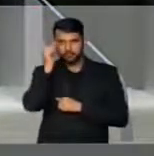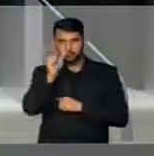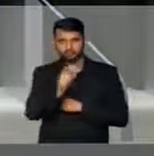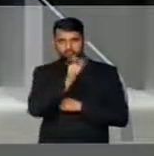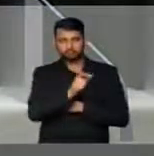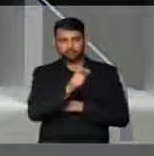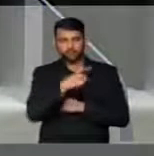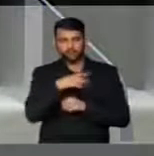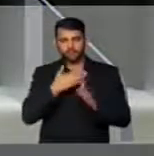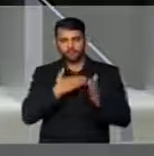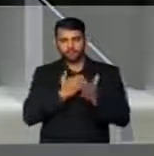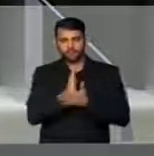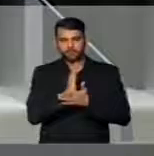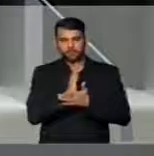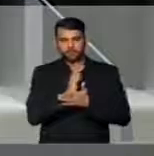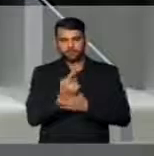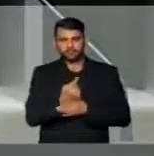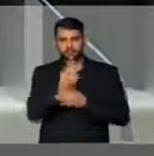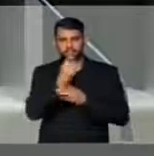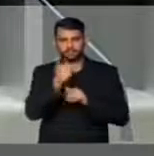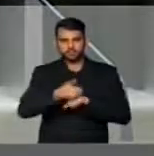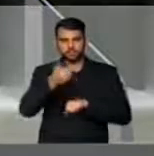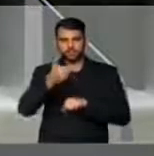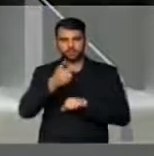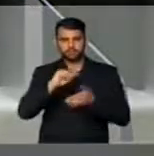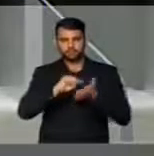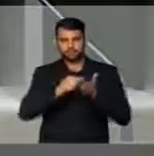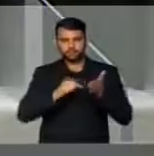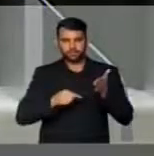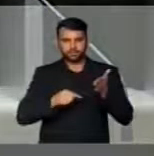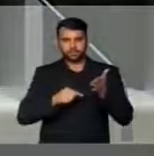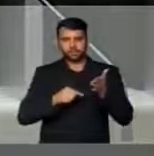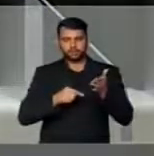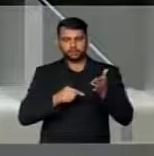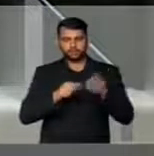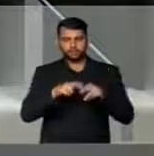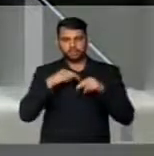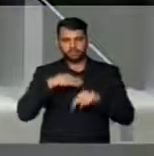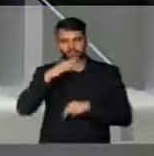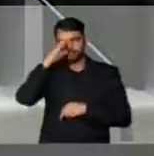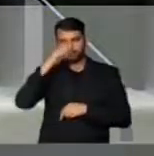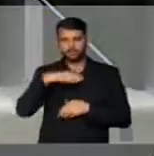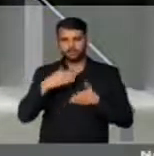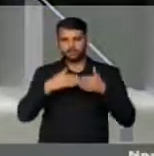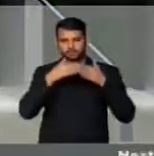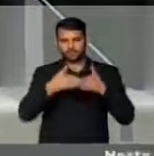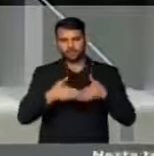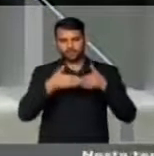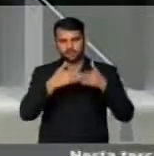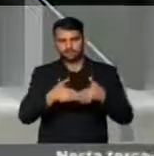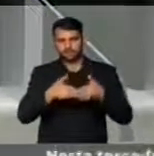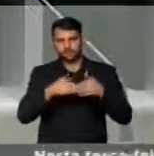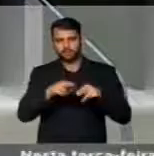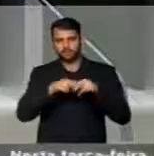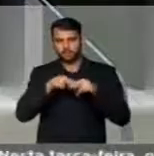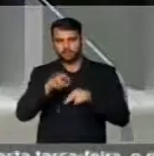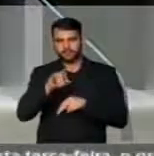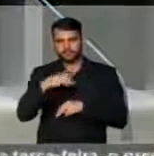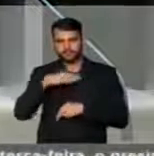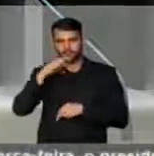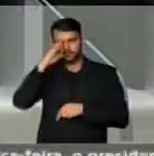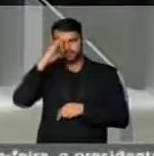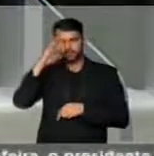candidatos, foi aprovada com uma das melhores pontuações para oficial da Marinha e para oficial